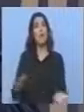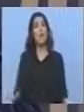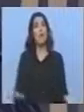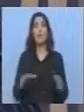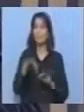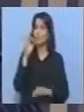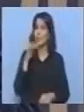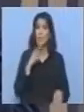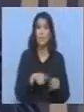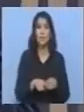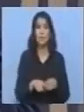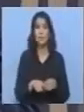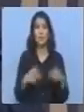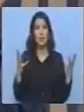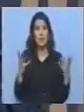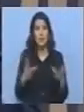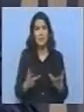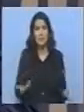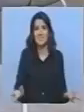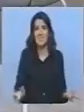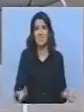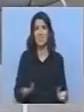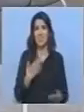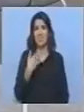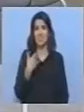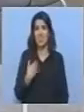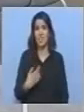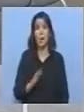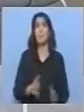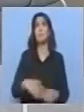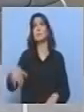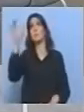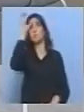que as contas são de escola primária. Não é preciso ser muito